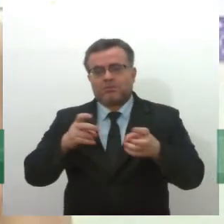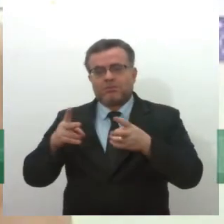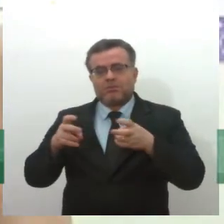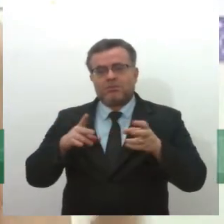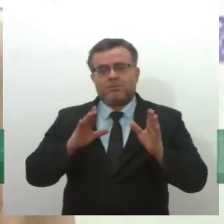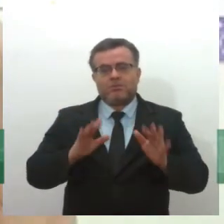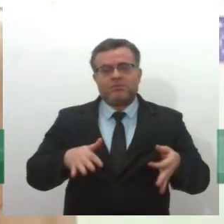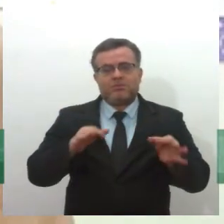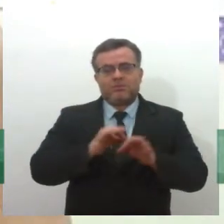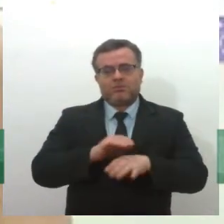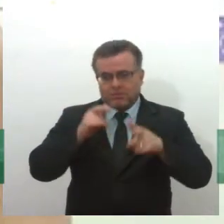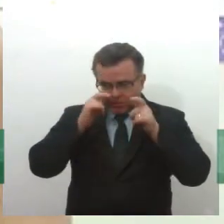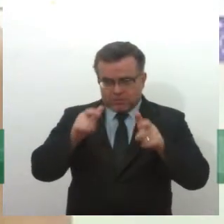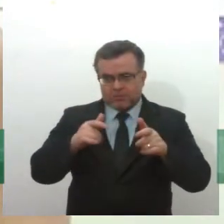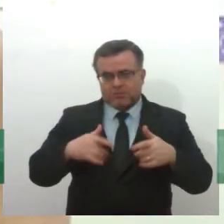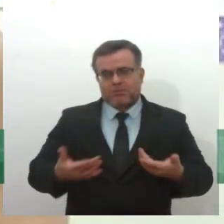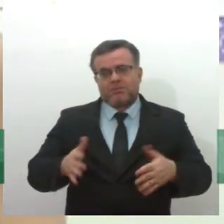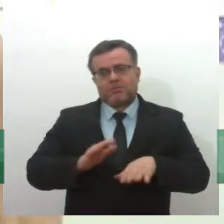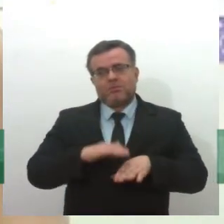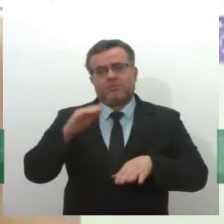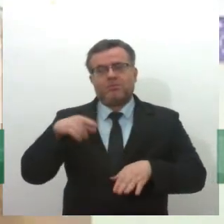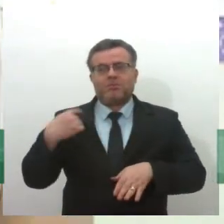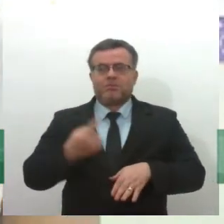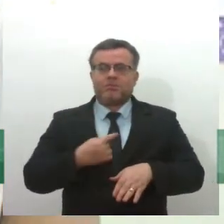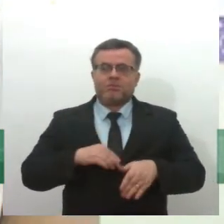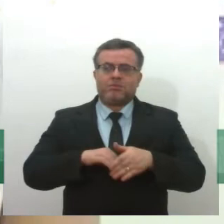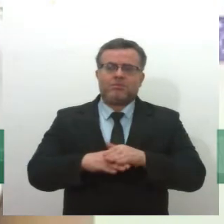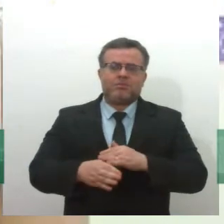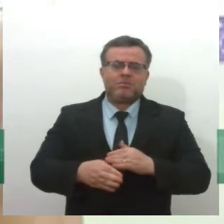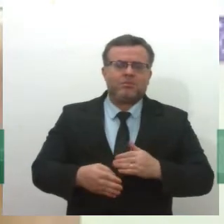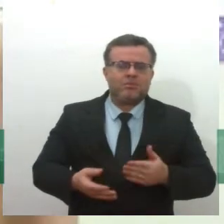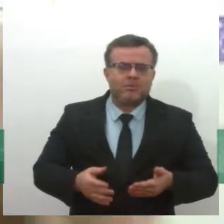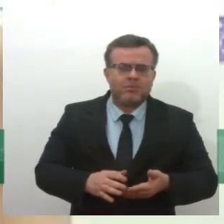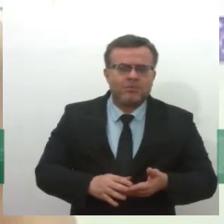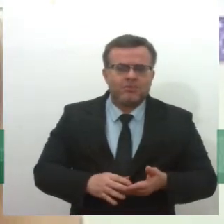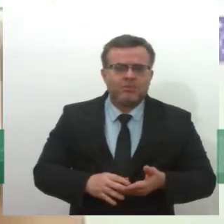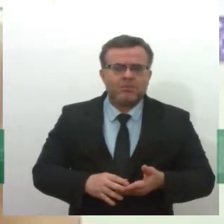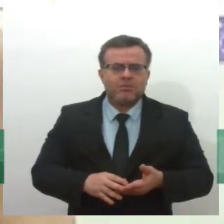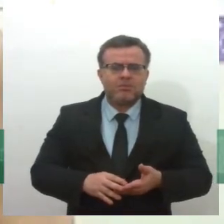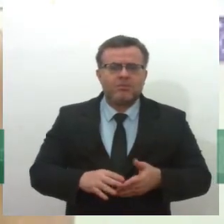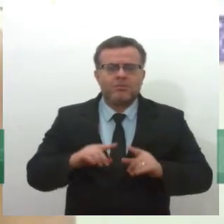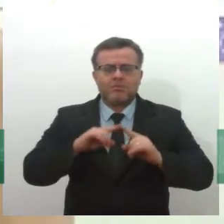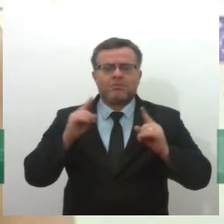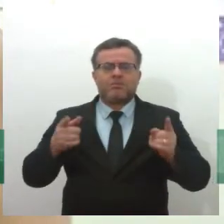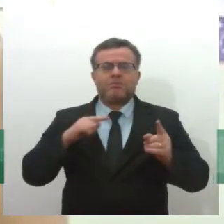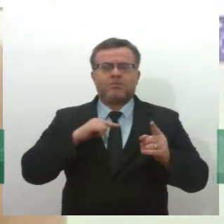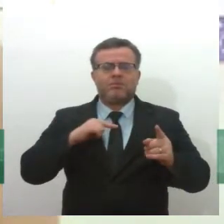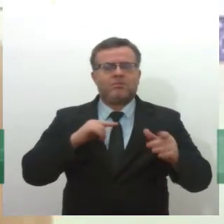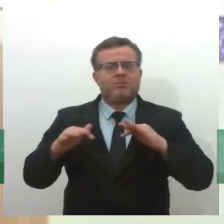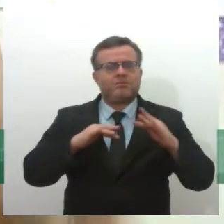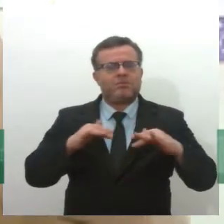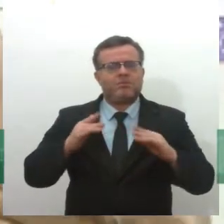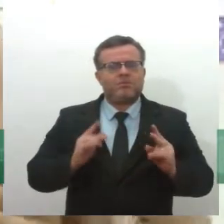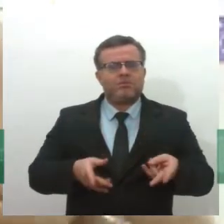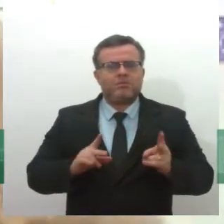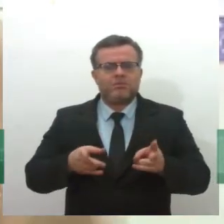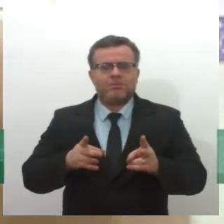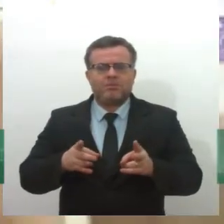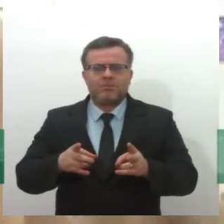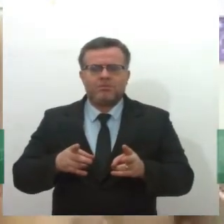esse crescente, né? Por mais que a gente seja ainda subrepresentada, mas tem esse movimento que está se fortalecendo a cada dia, que as